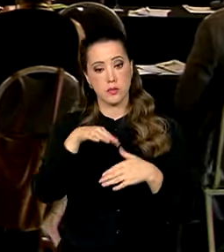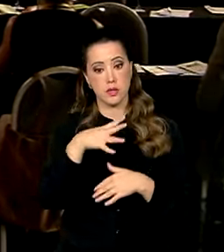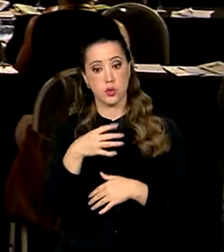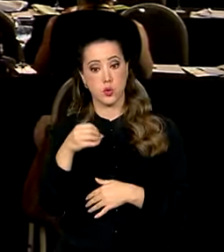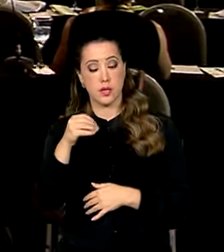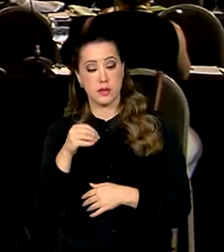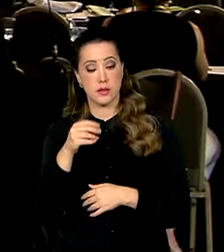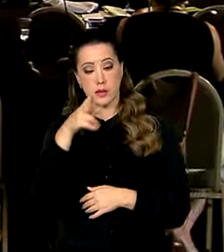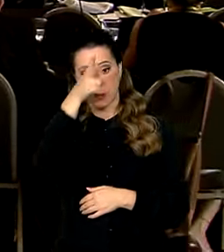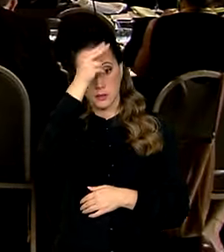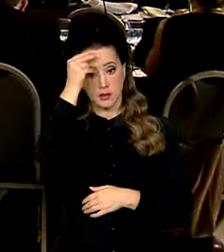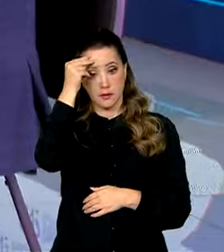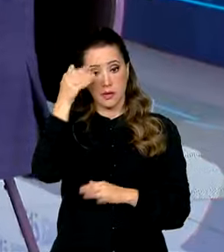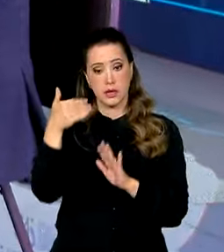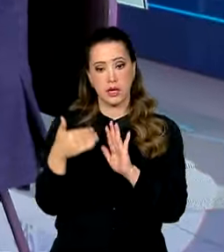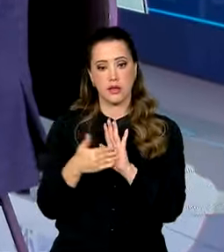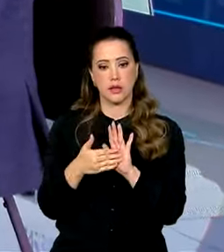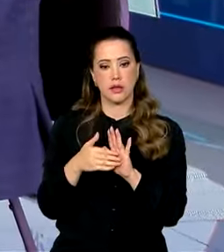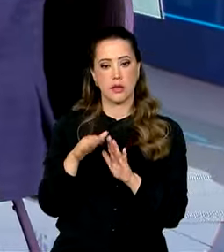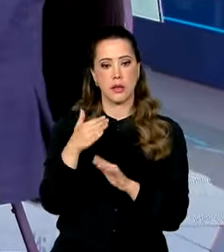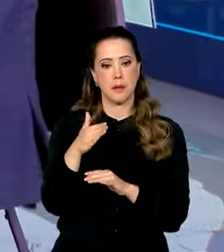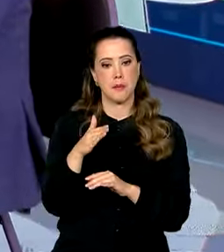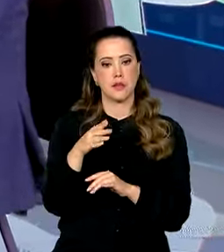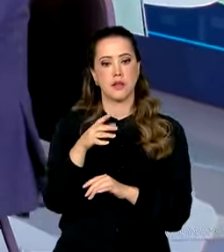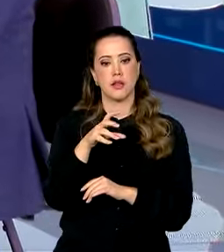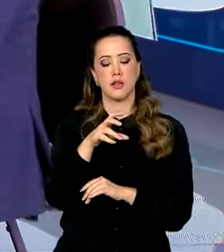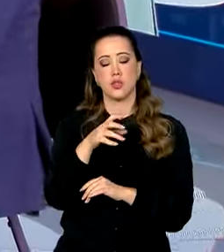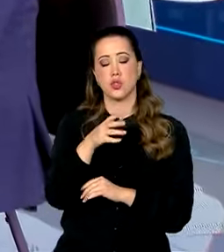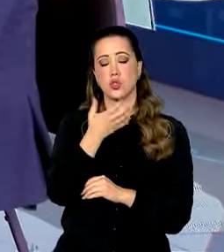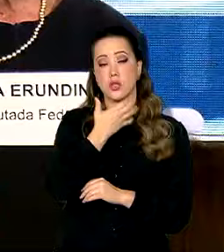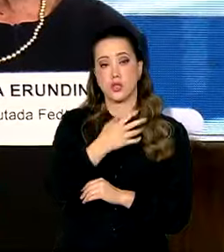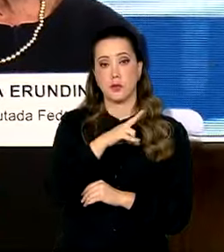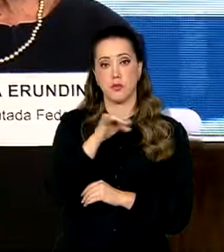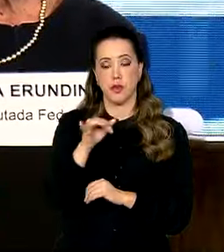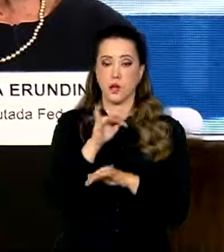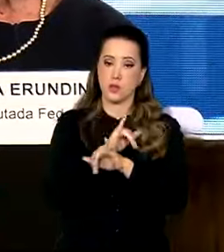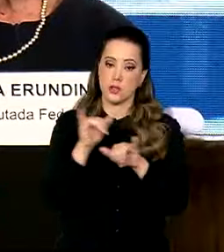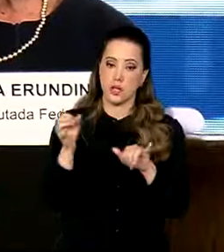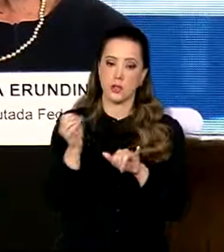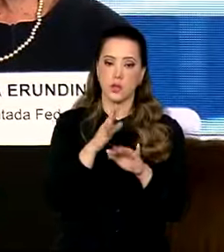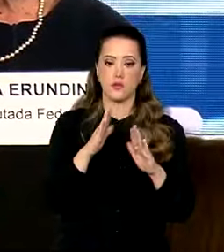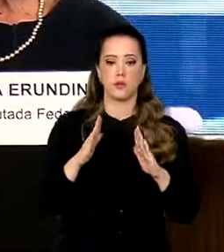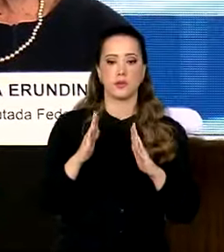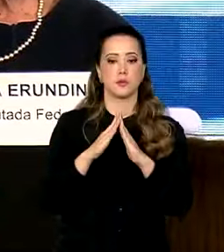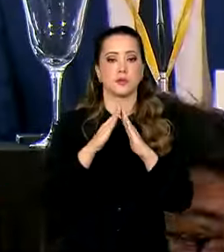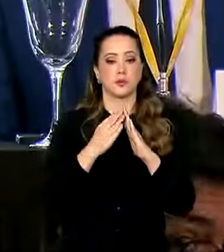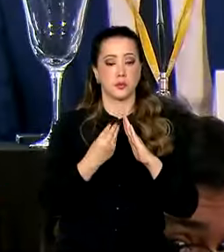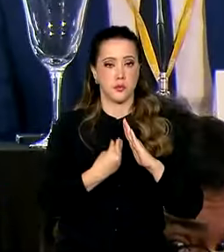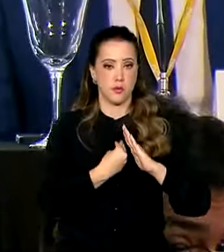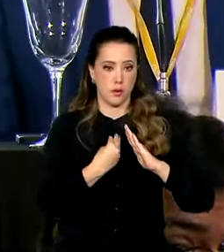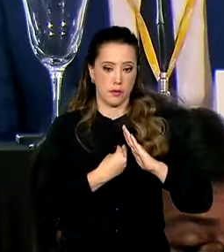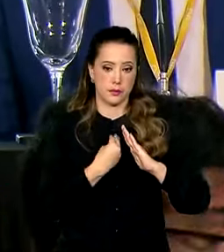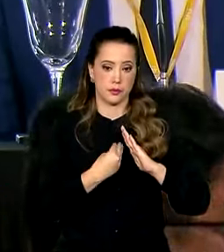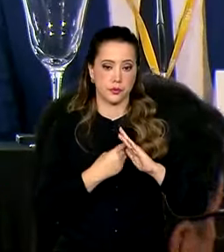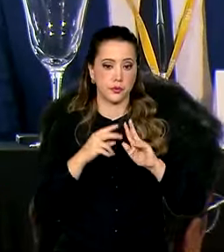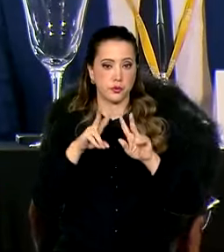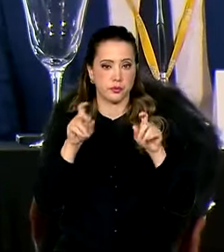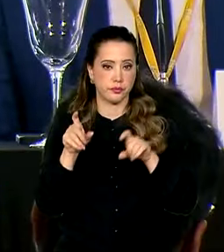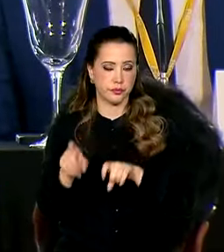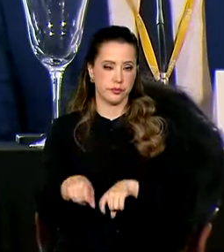até meados de dezembro serão anunciadas novas unidades para Minha Casa Minha Vida, versão